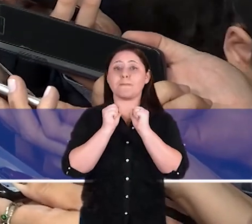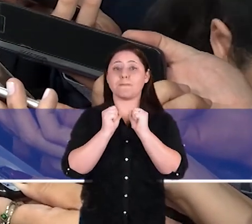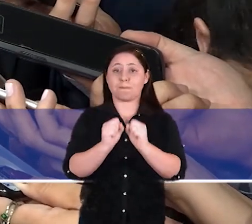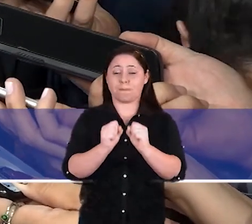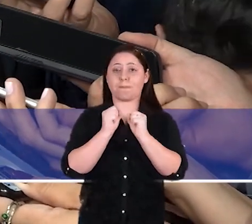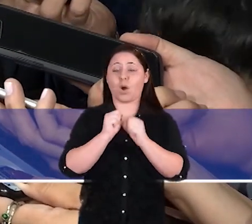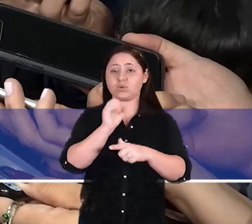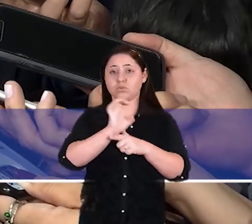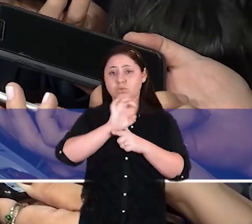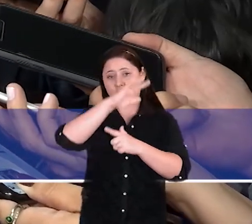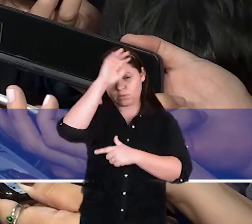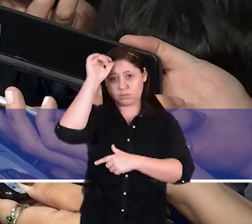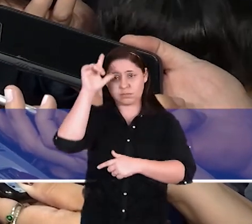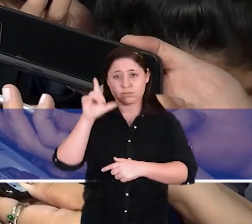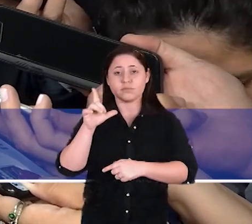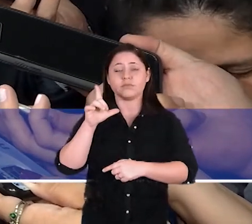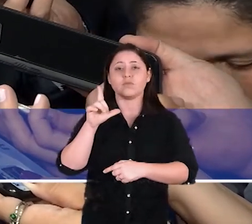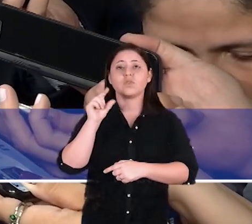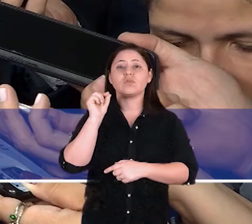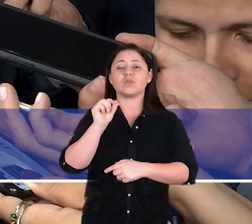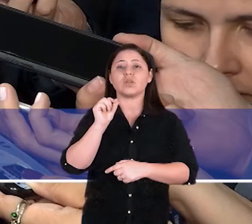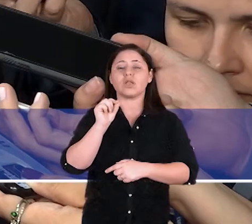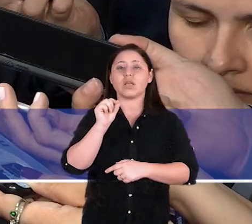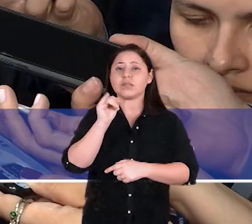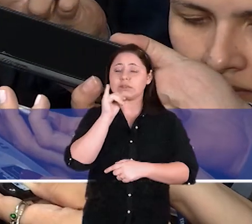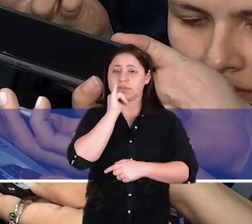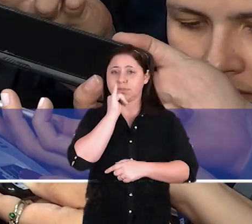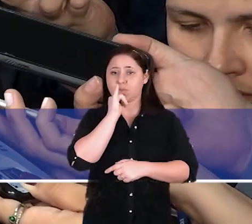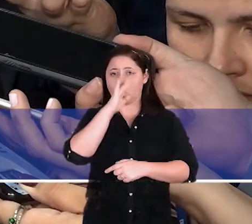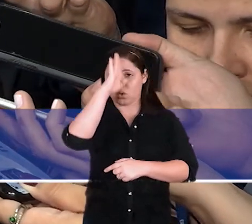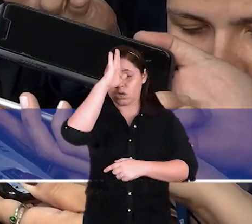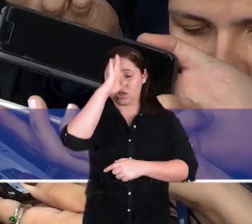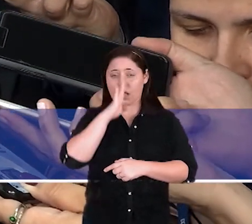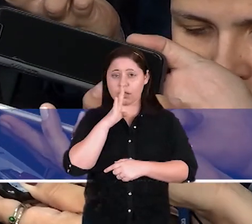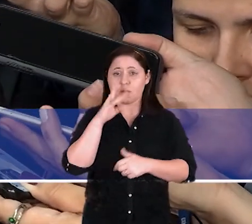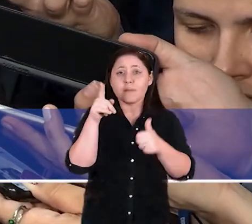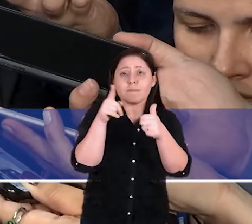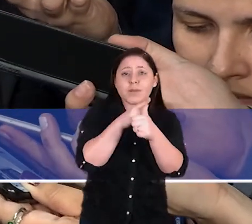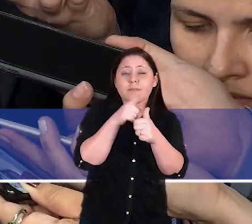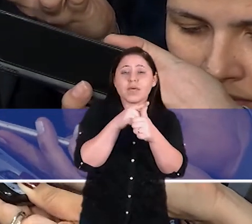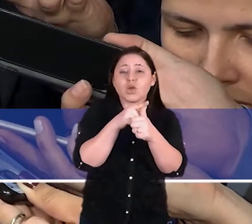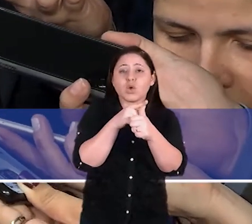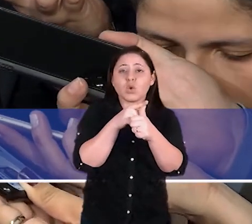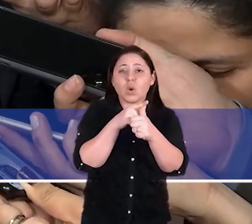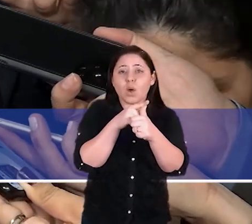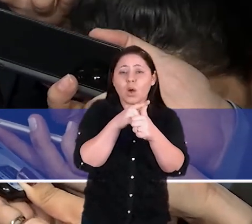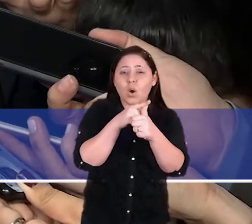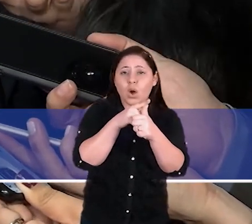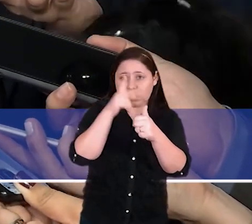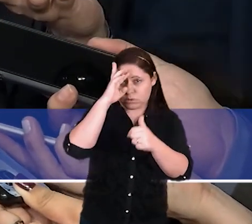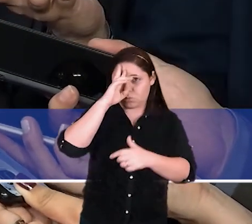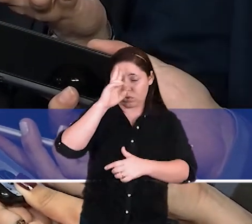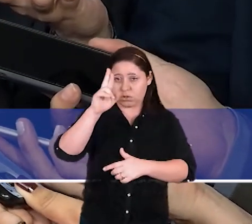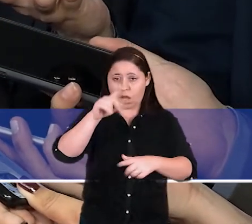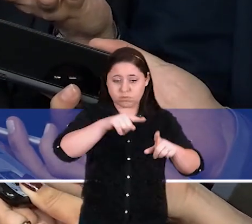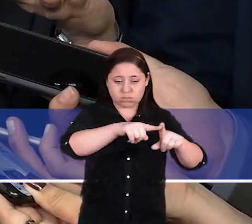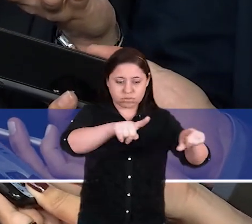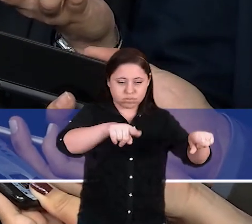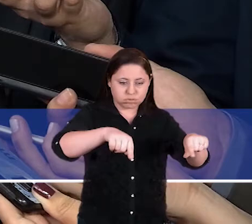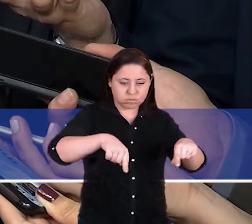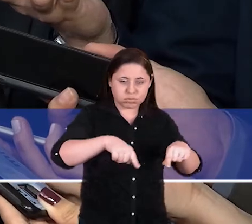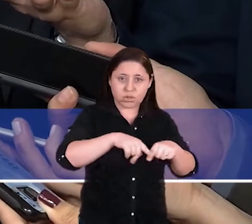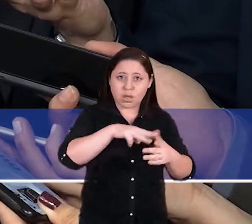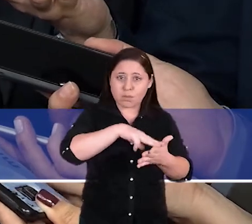que possibilite o Mato Grosso do Sul a isentar o primeiro titular dos títulos